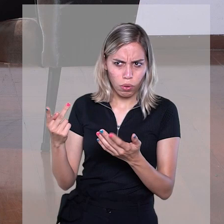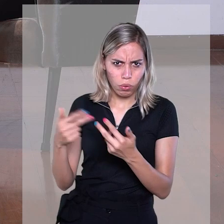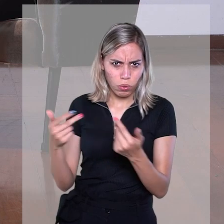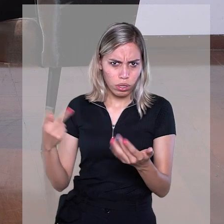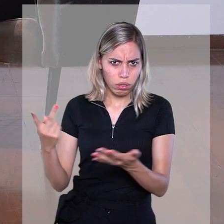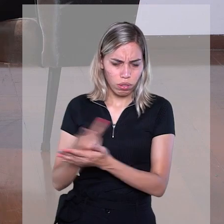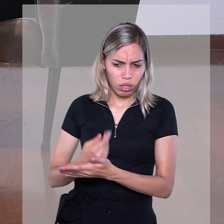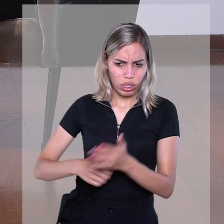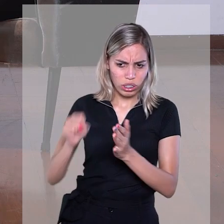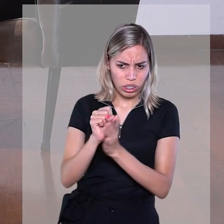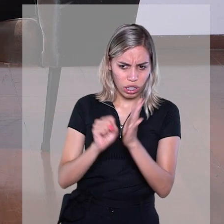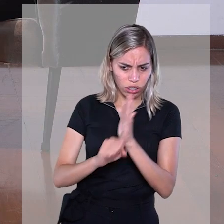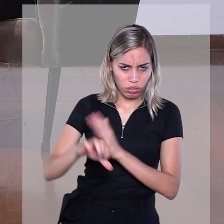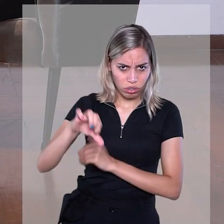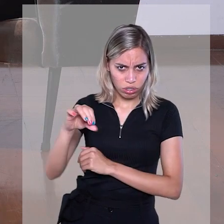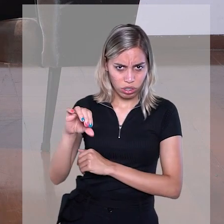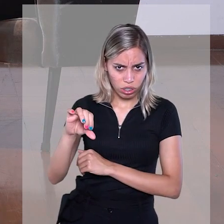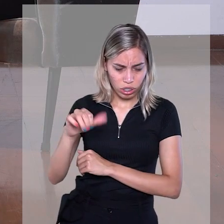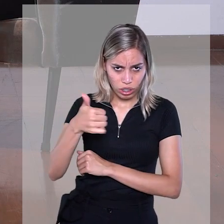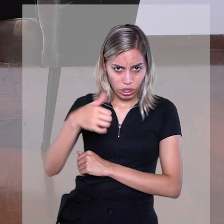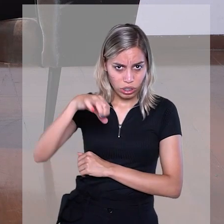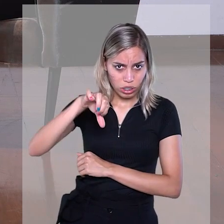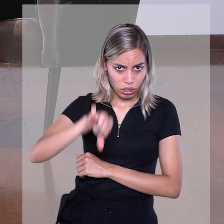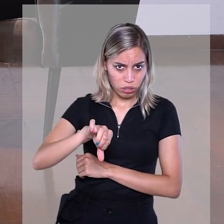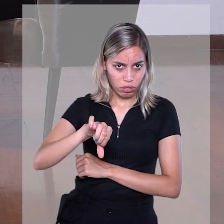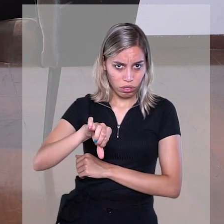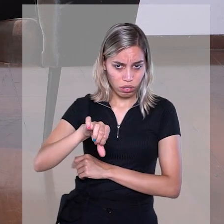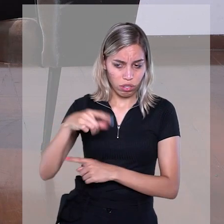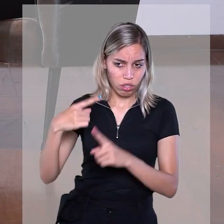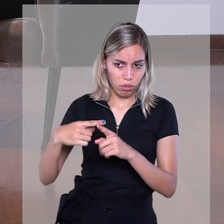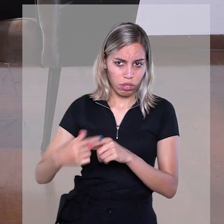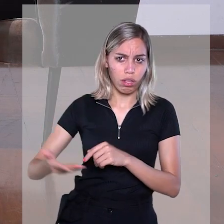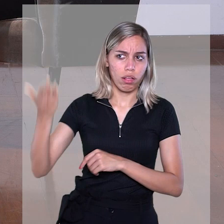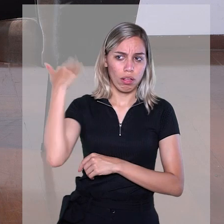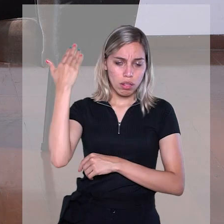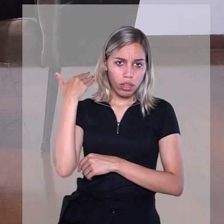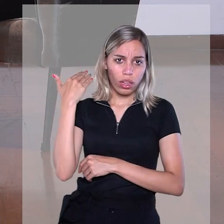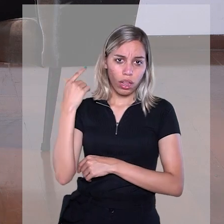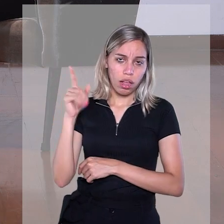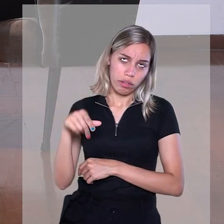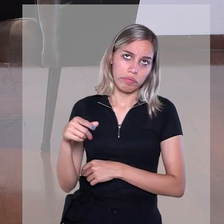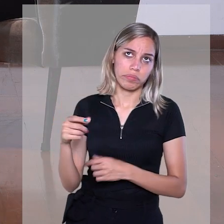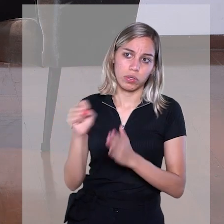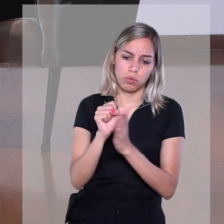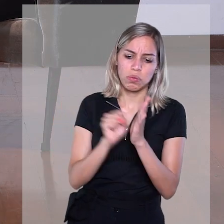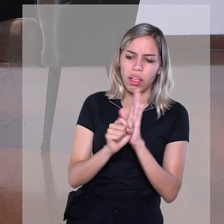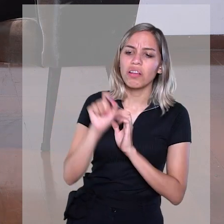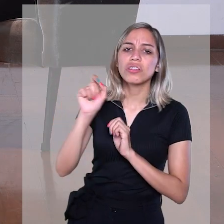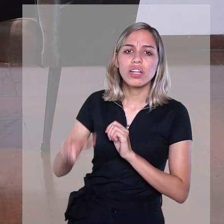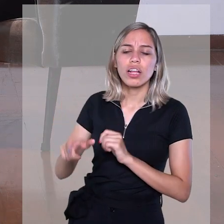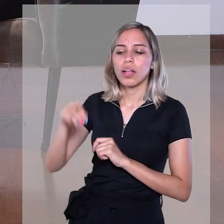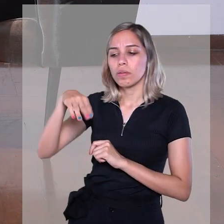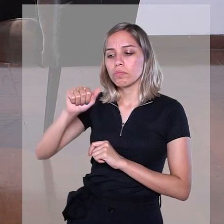XXI, e sim do século XIX, que é o século de Machado, é o século de Cruz e Souza, é o século de Luiz Gama,